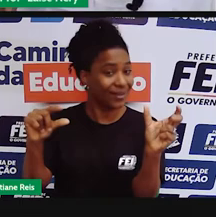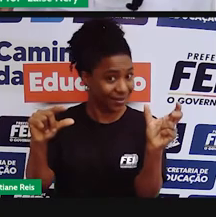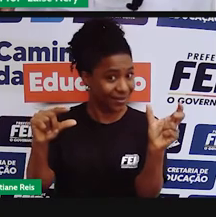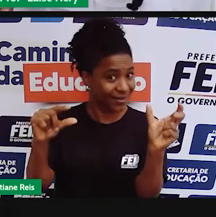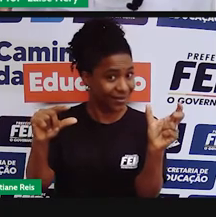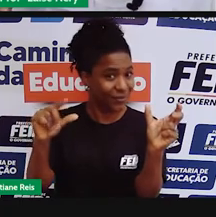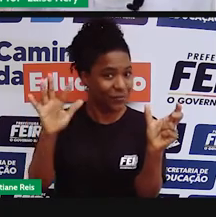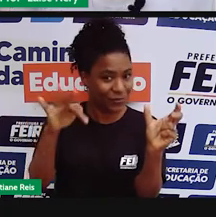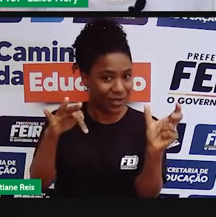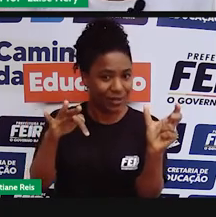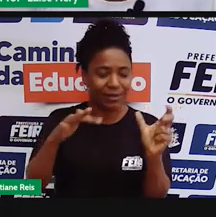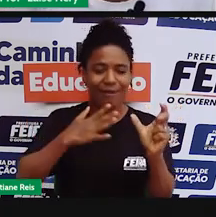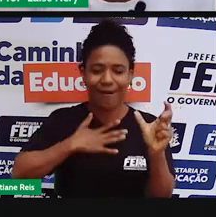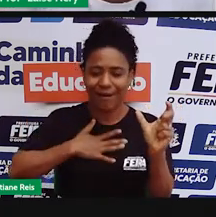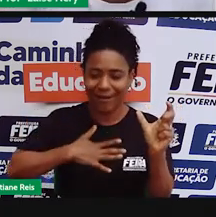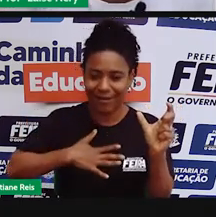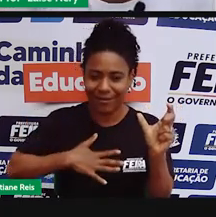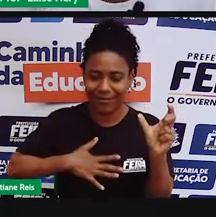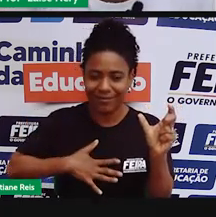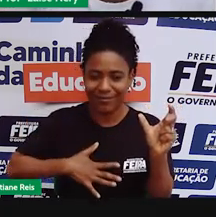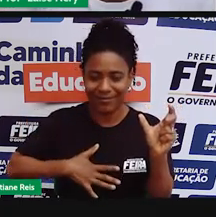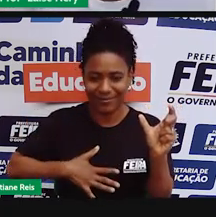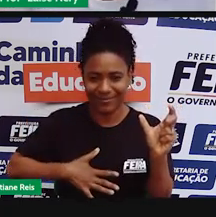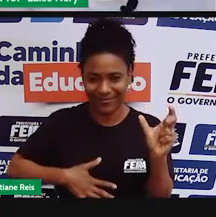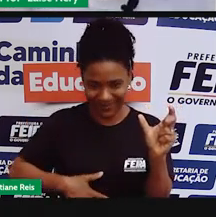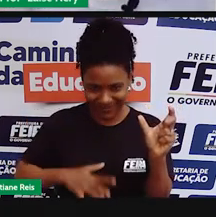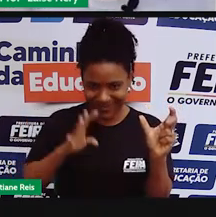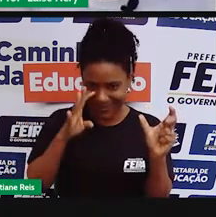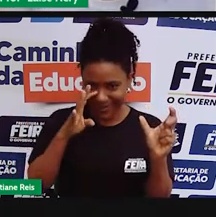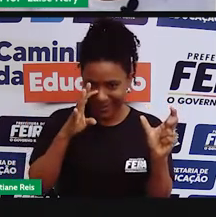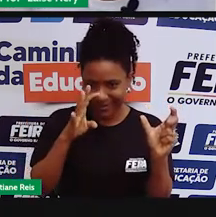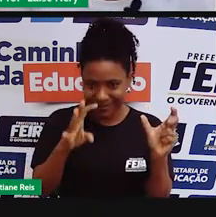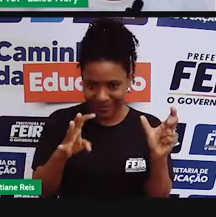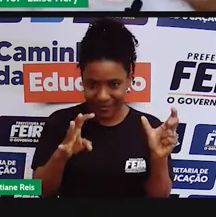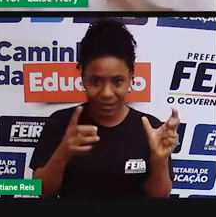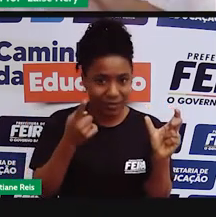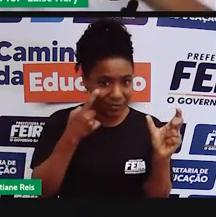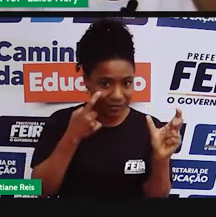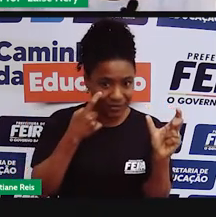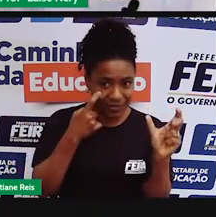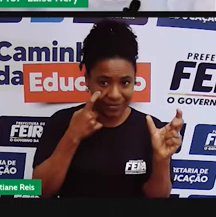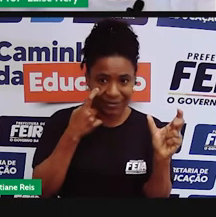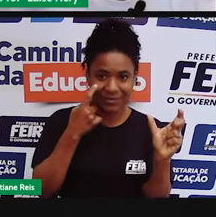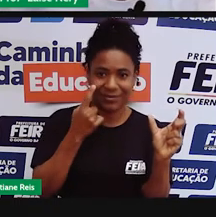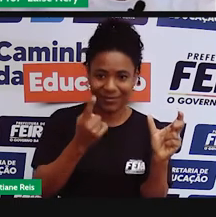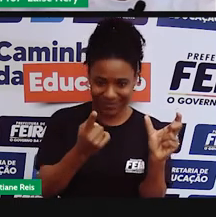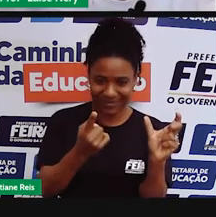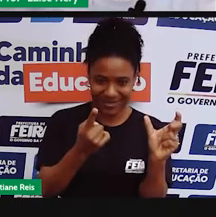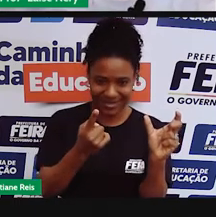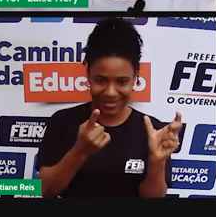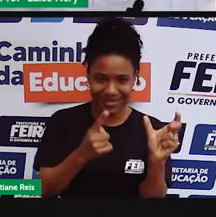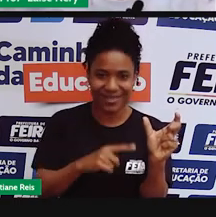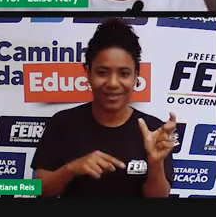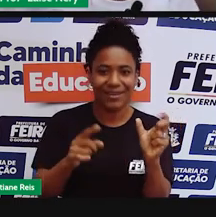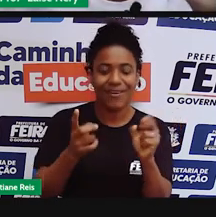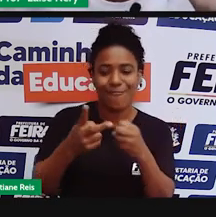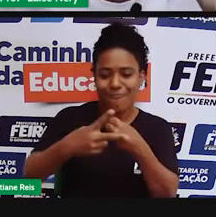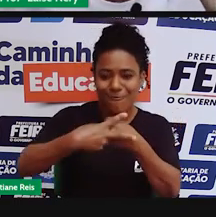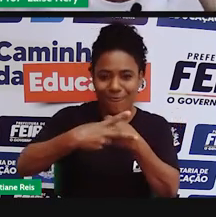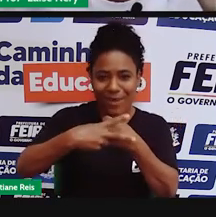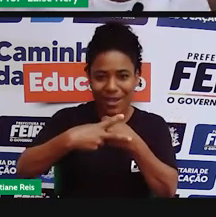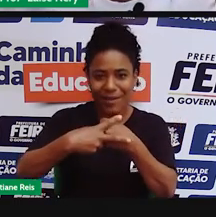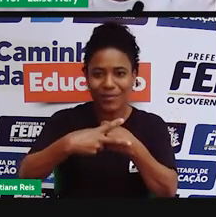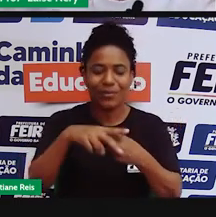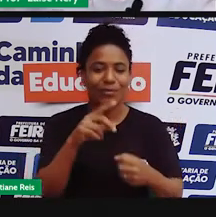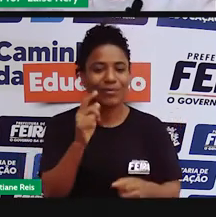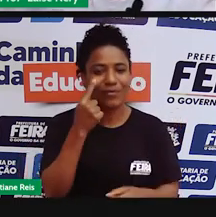atenção. Se você olhar aqui, se você observar todos os verbos, a gente